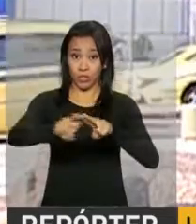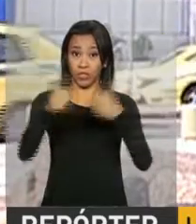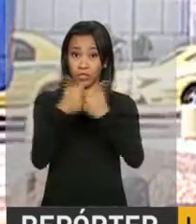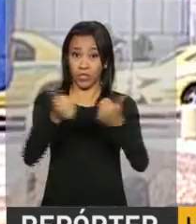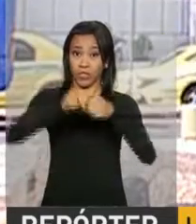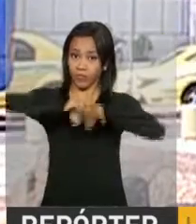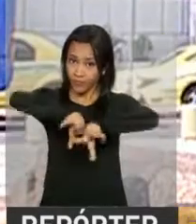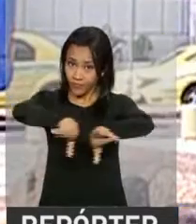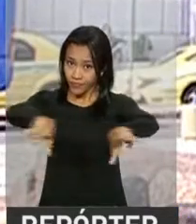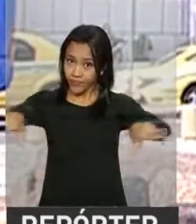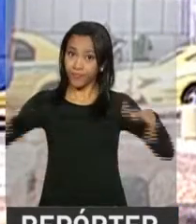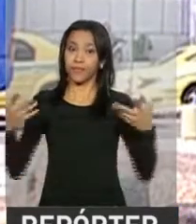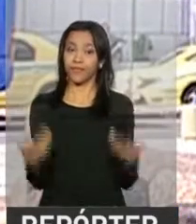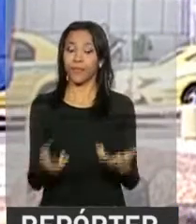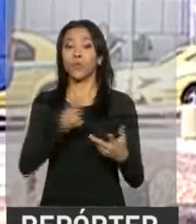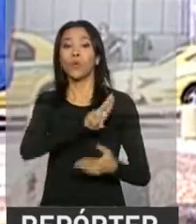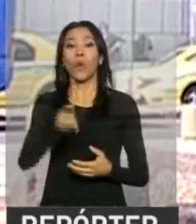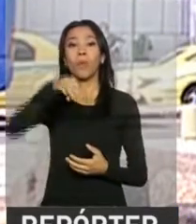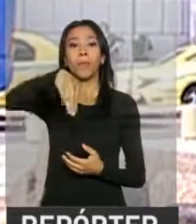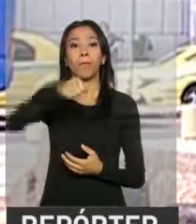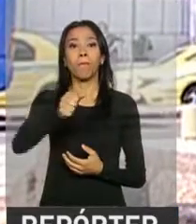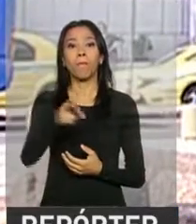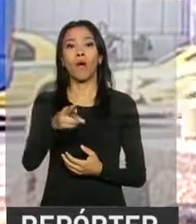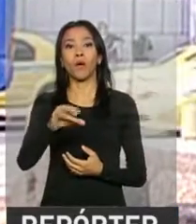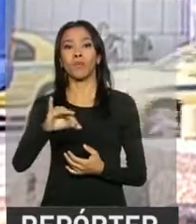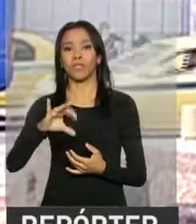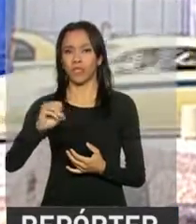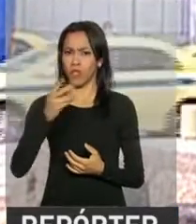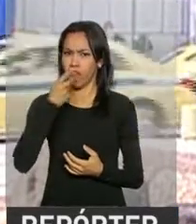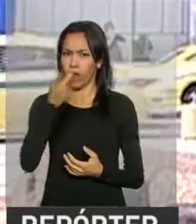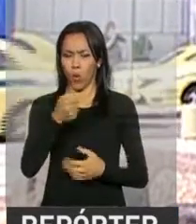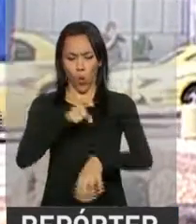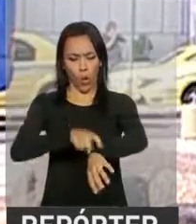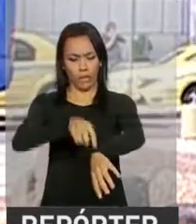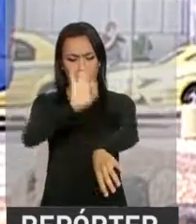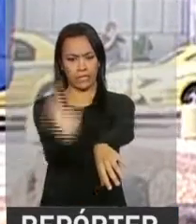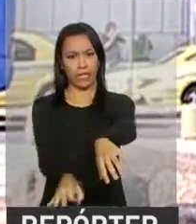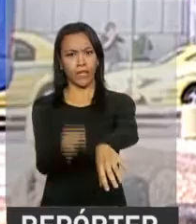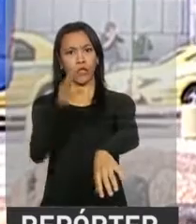Civil, Maurício Quintela, e ele destacou aí essa pontualidade de